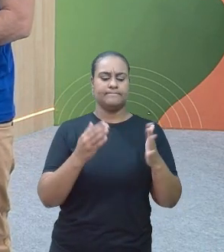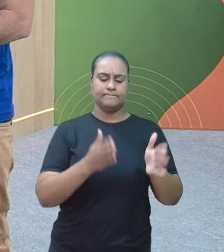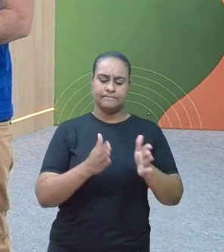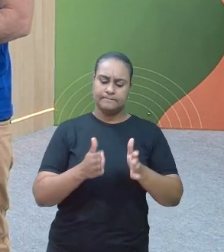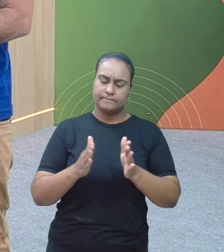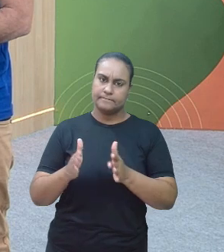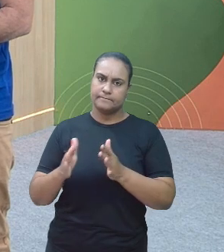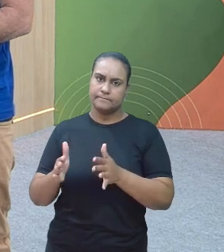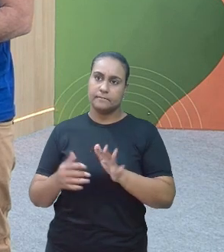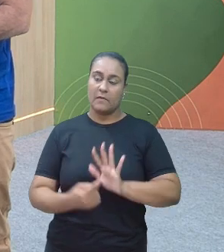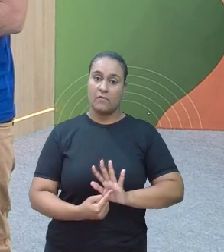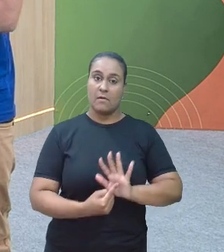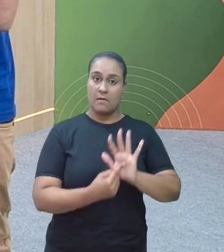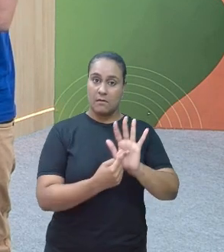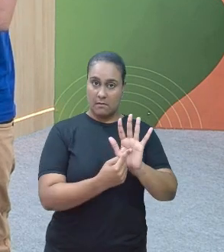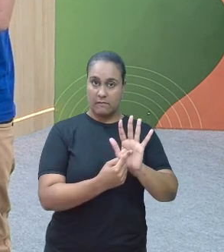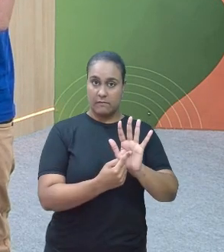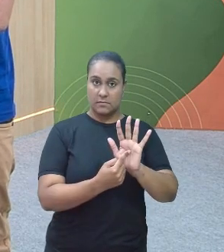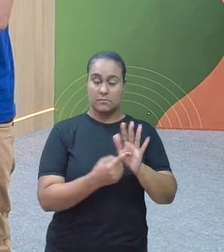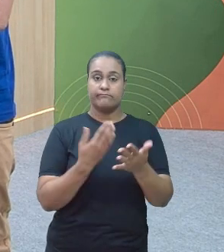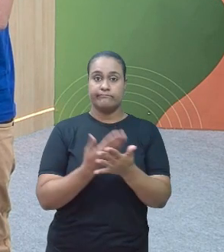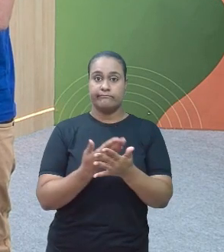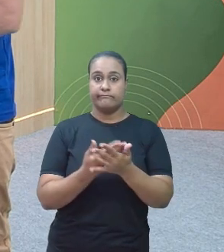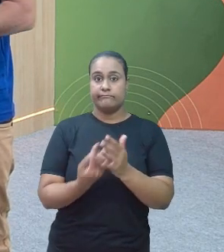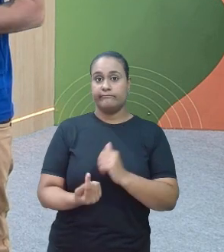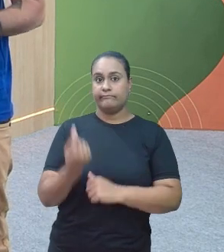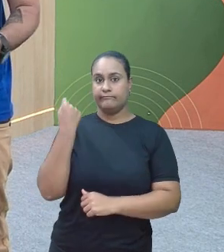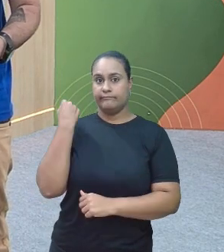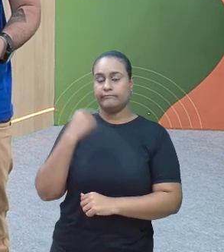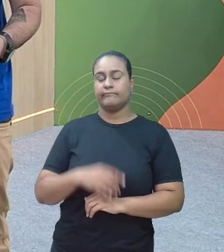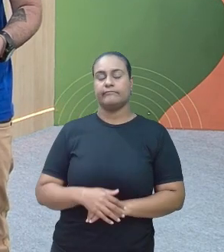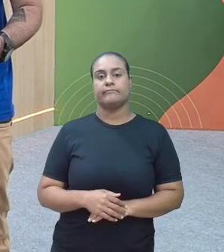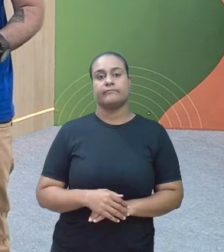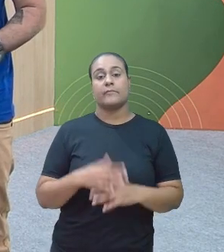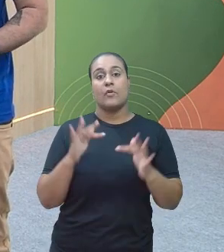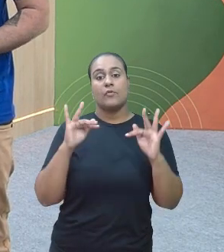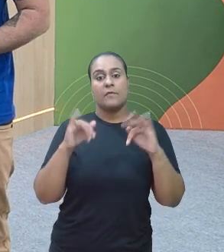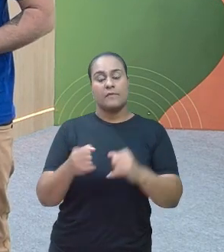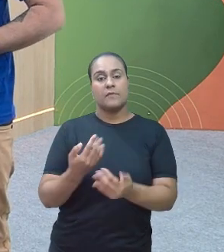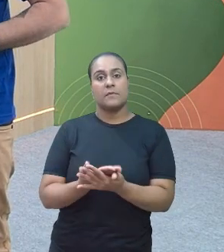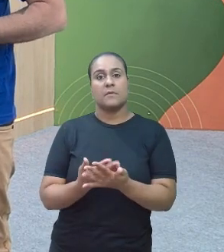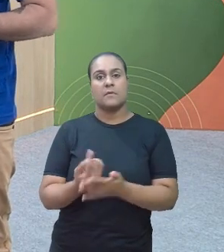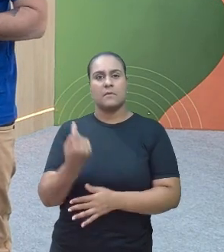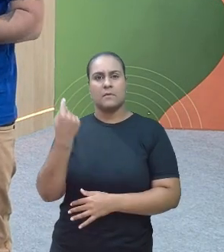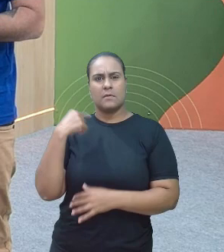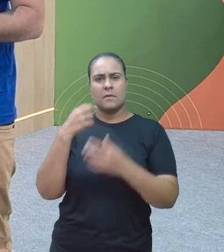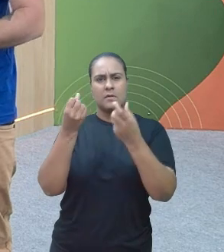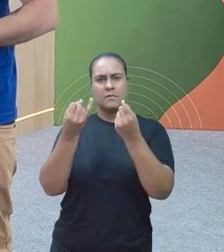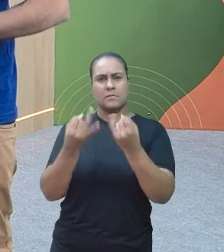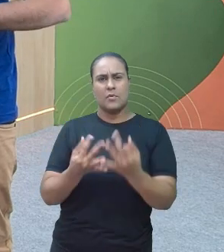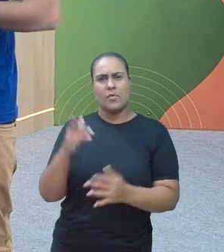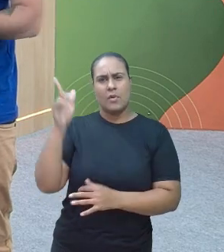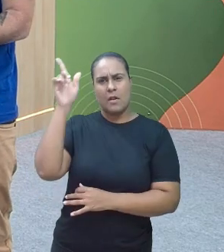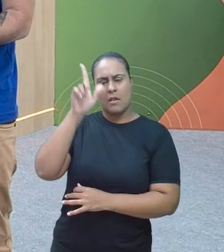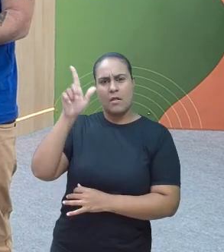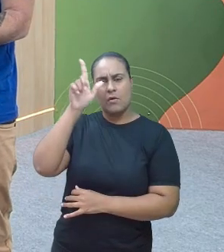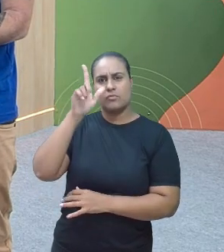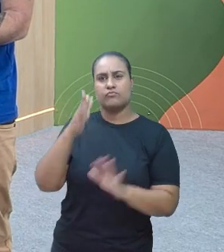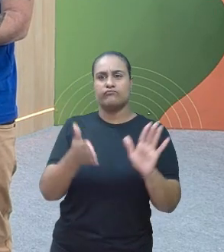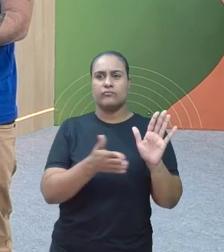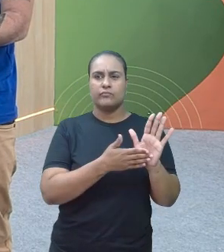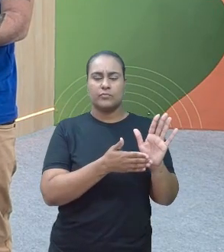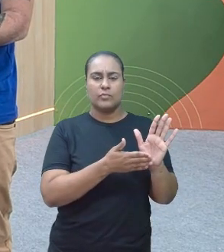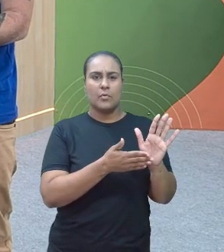a ênfase que foi dada na aula anterior. No final da aula anterior a gente falou um pouco da lógica, né? A gente propôs trazer